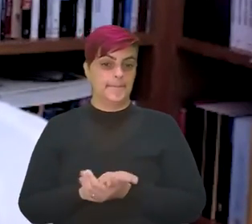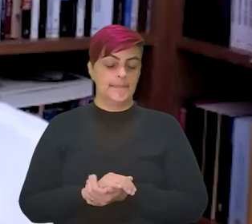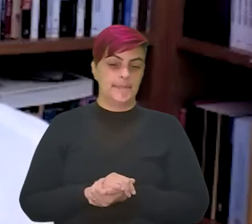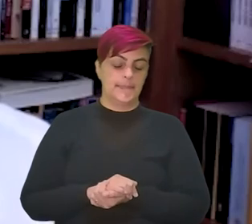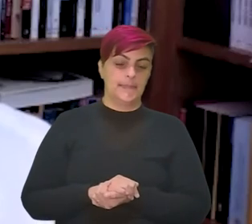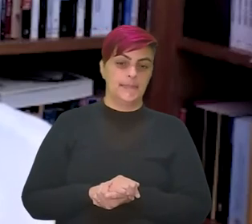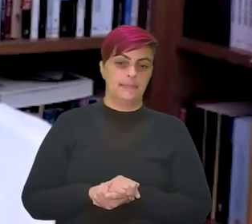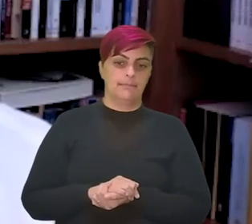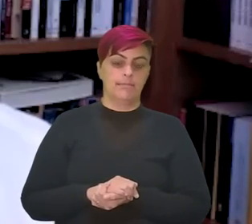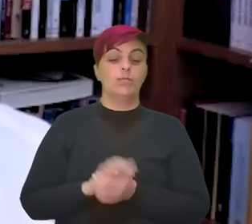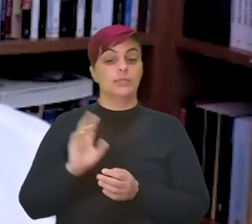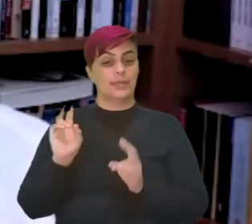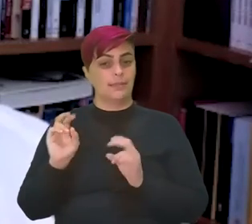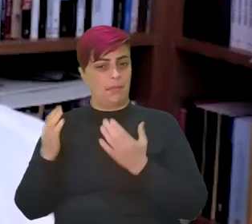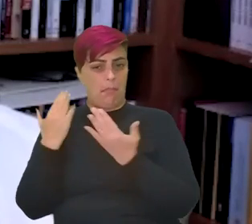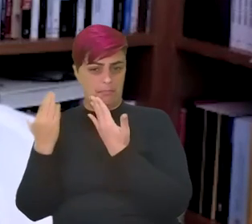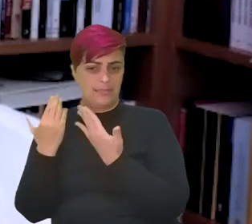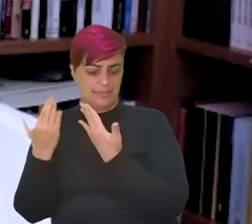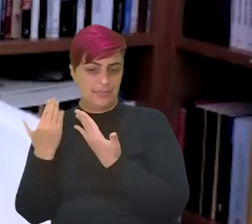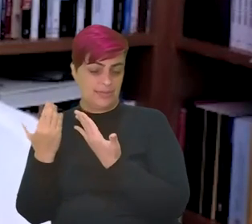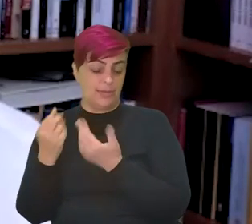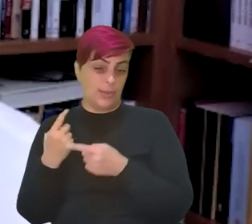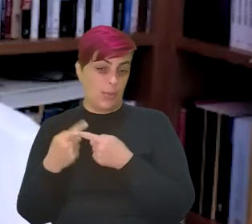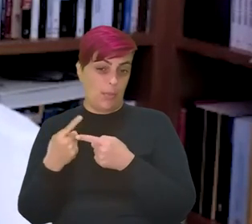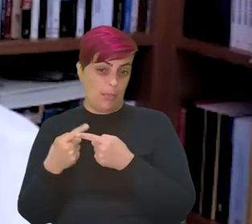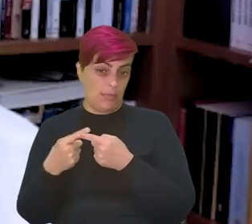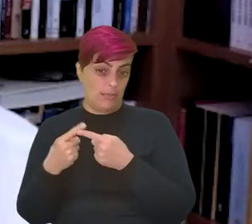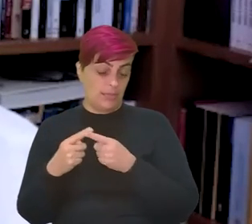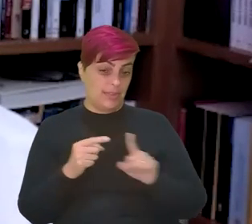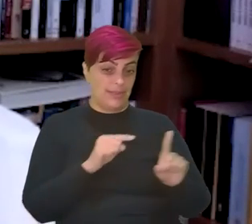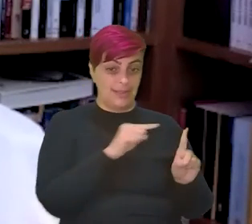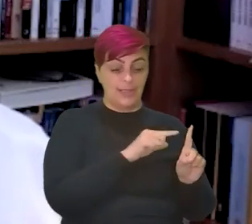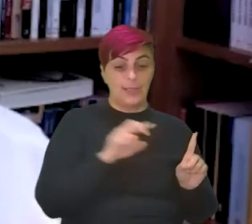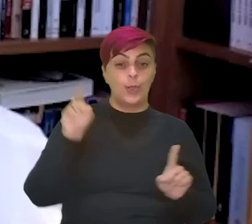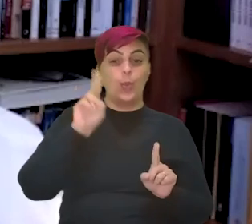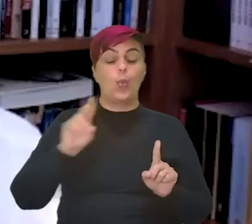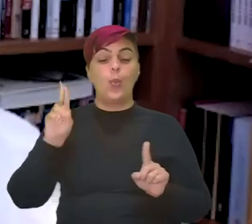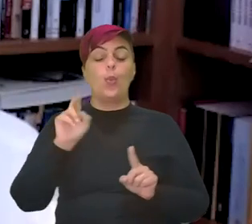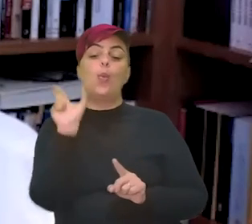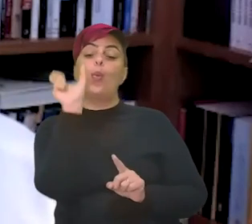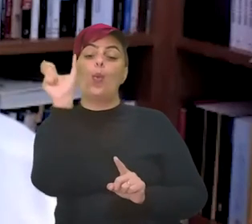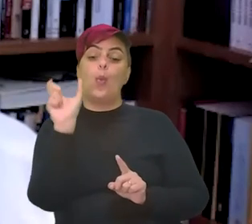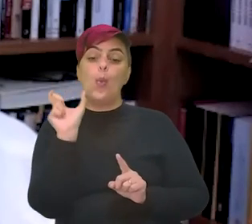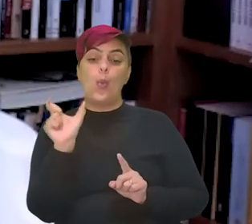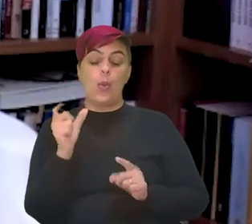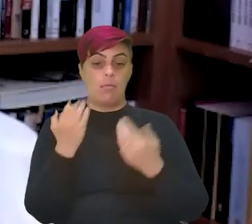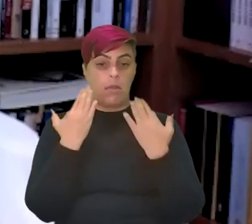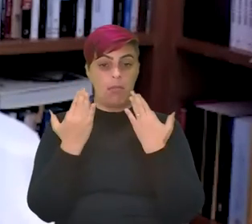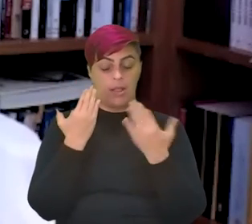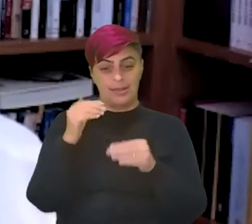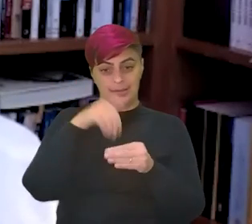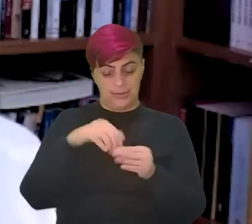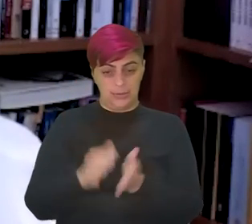Foi bom você chamar essa ideia da psicologia, porque Malinowski usa muito o termo psicologia nos